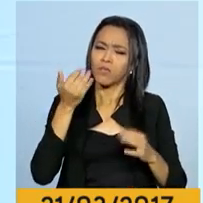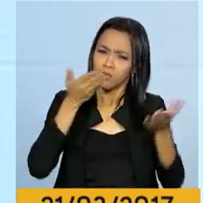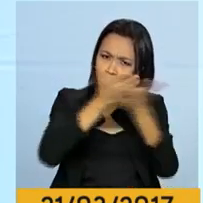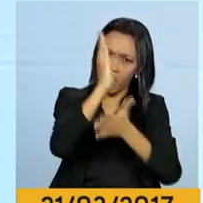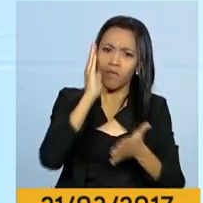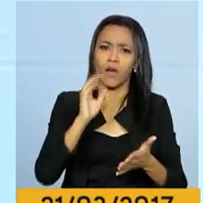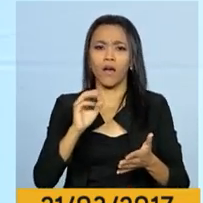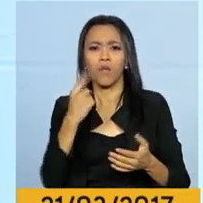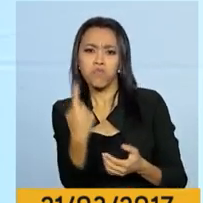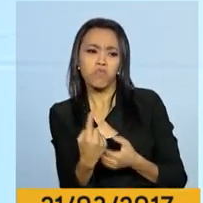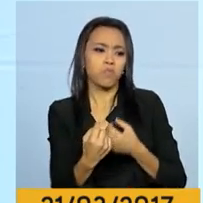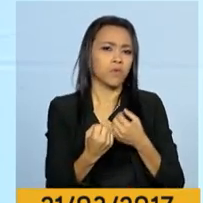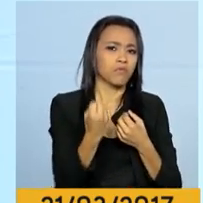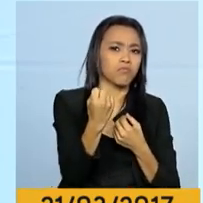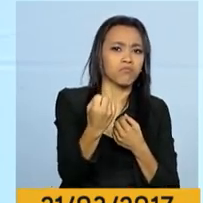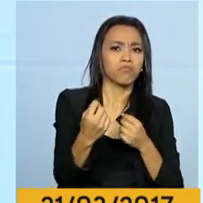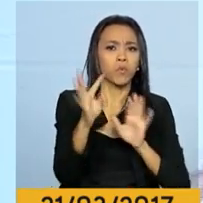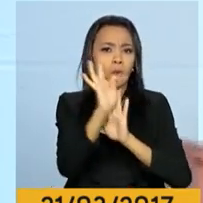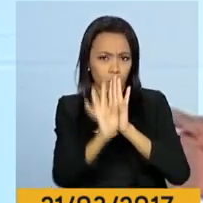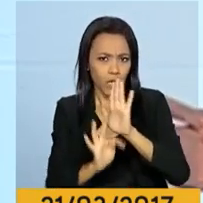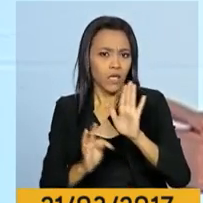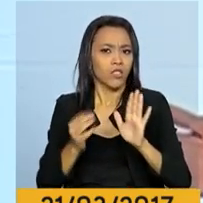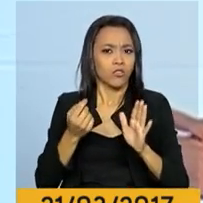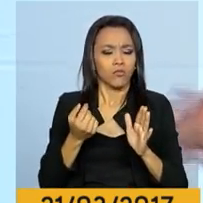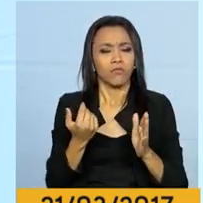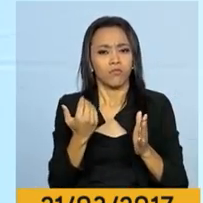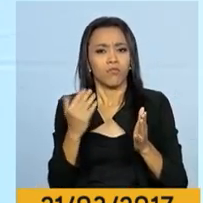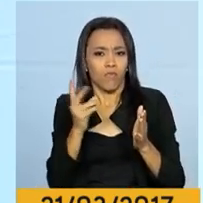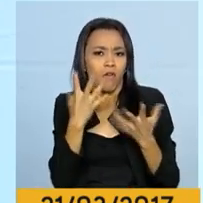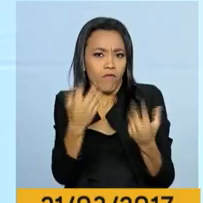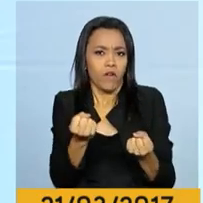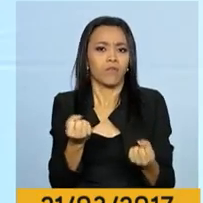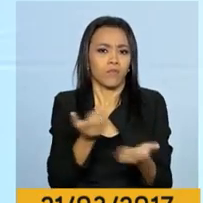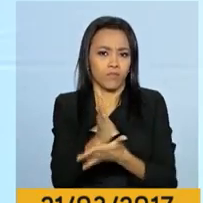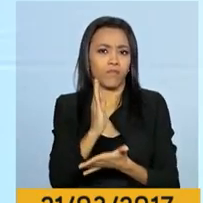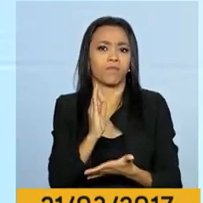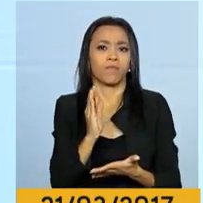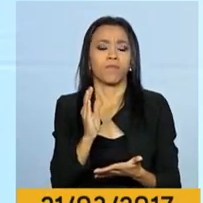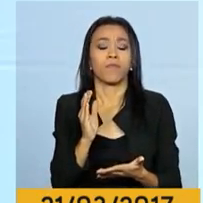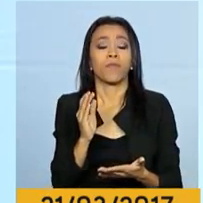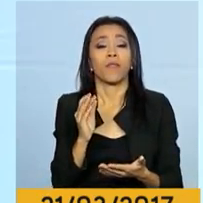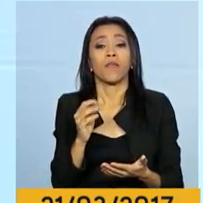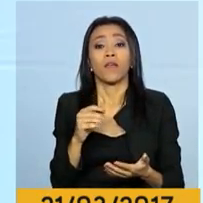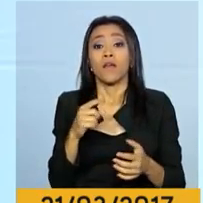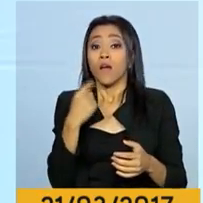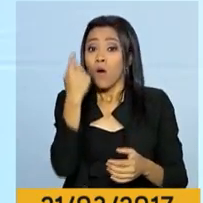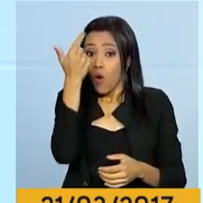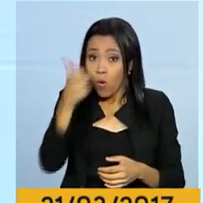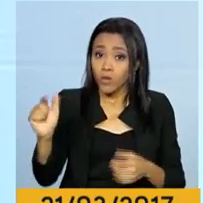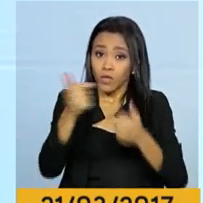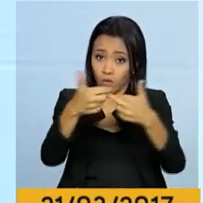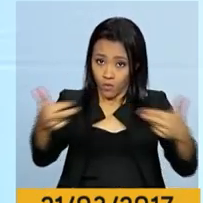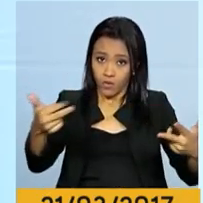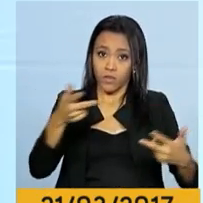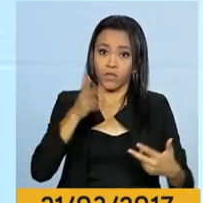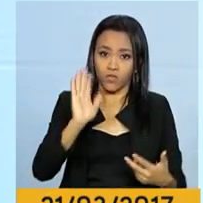quem sabe, mas vamos aprová-las. E eu devo dizer, além daqueles fatores que anunciei,